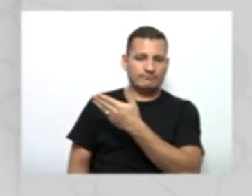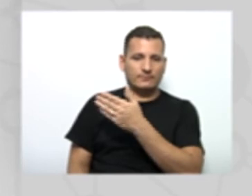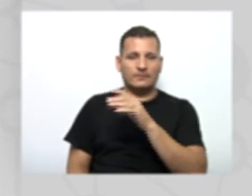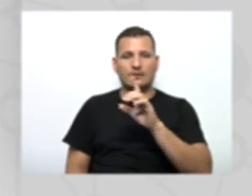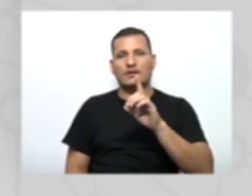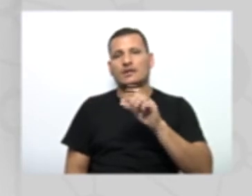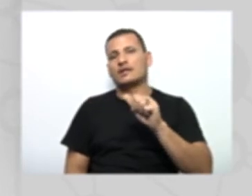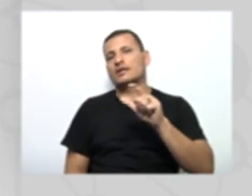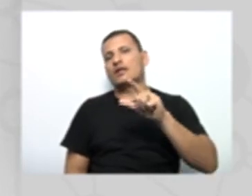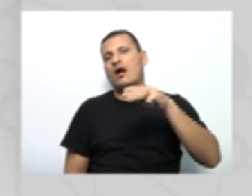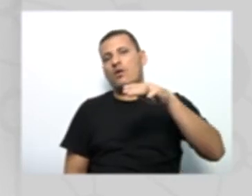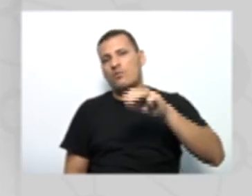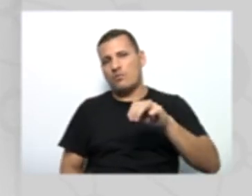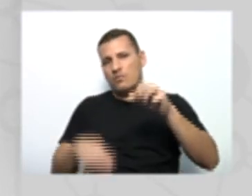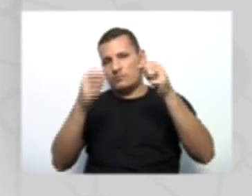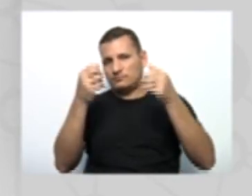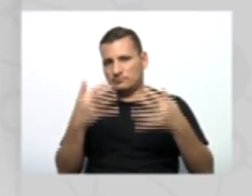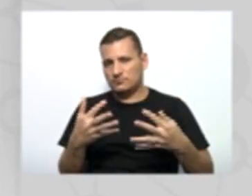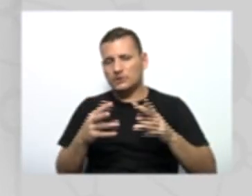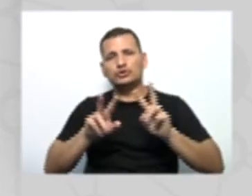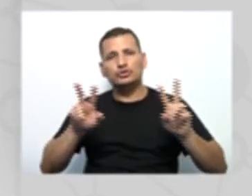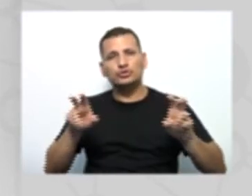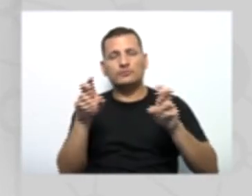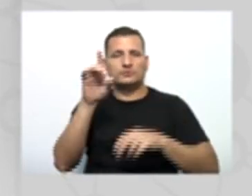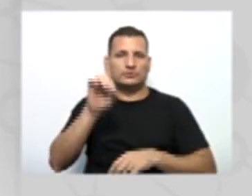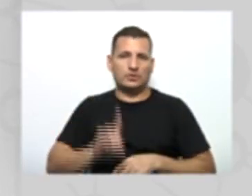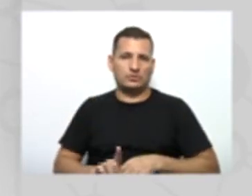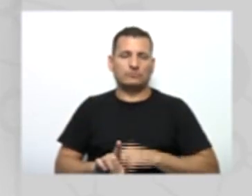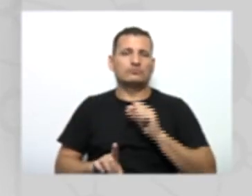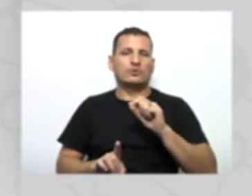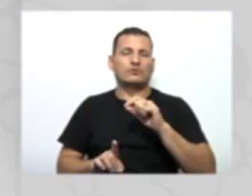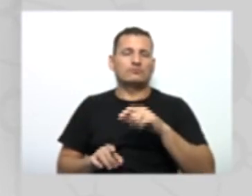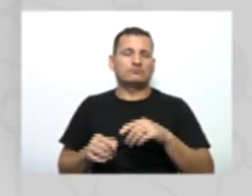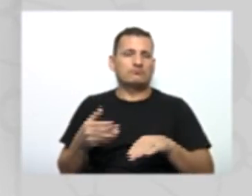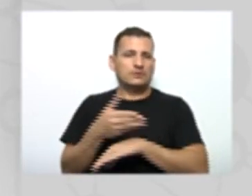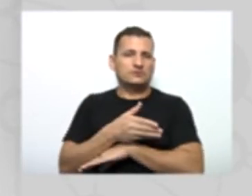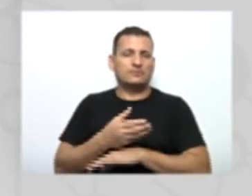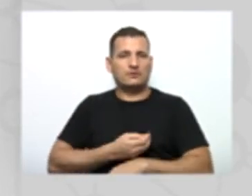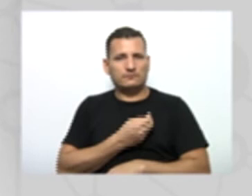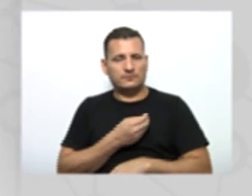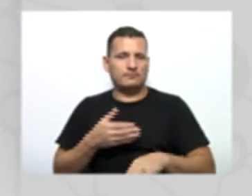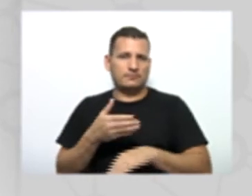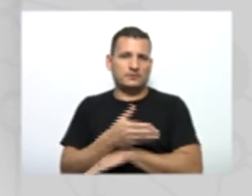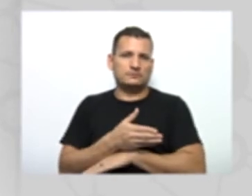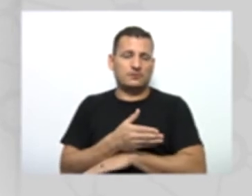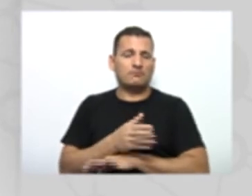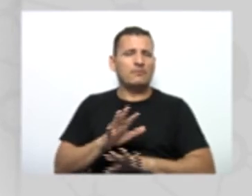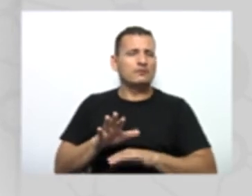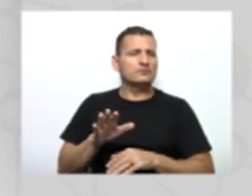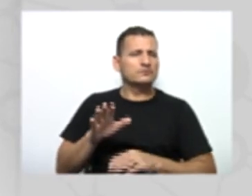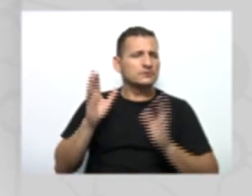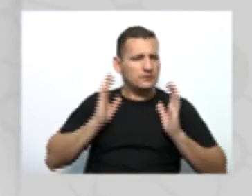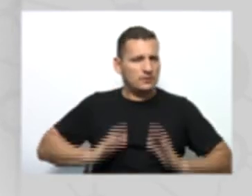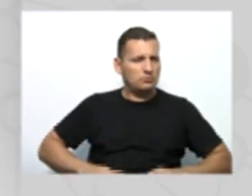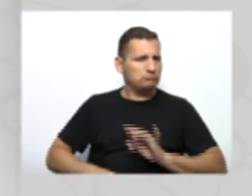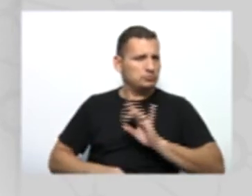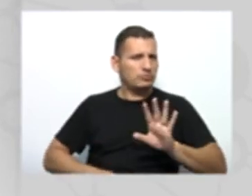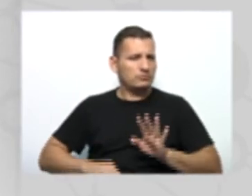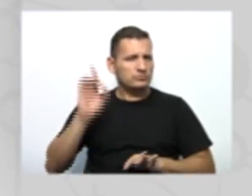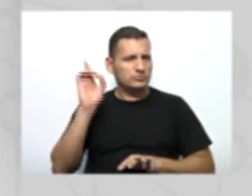cidadania, ela expressa um conjunto de direitos que dá à pessoa uma possibilidade de